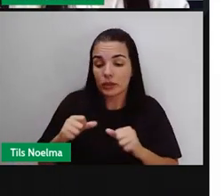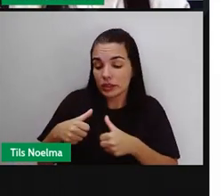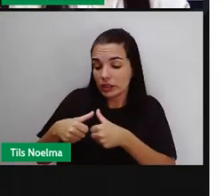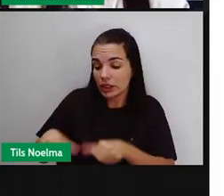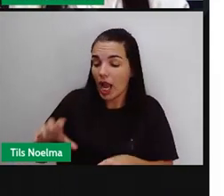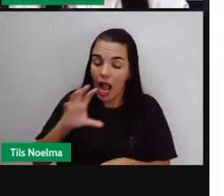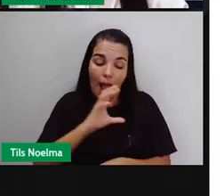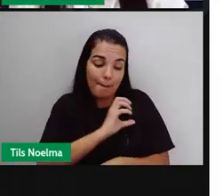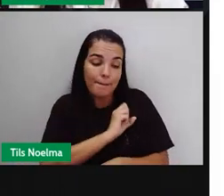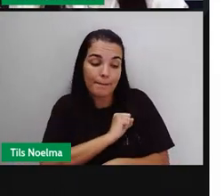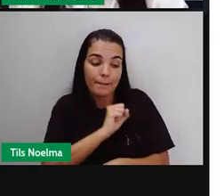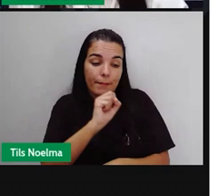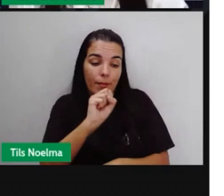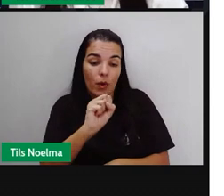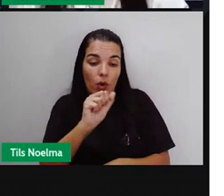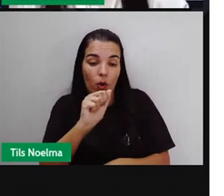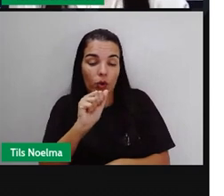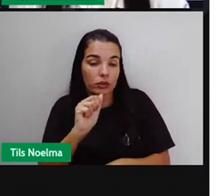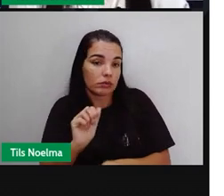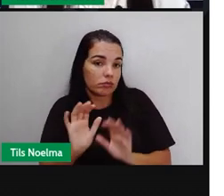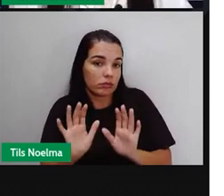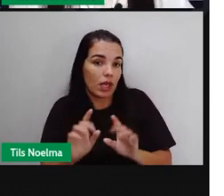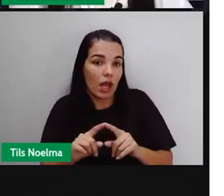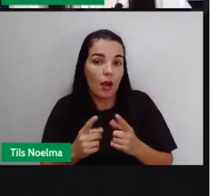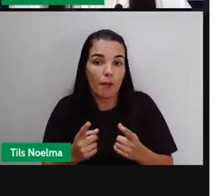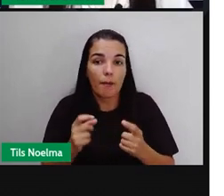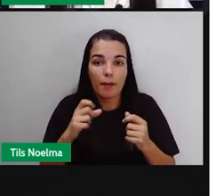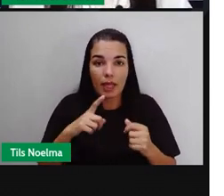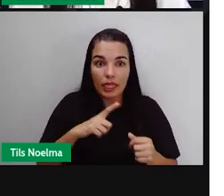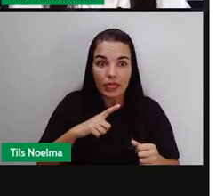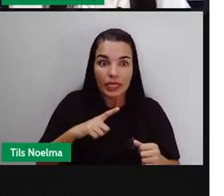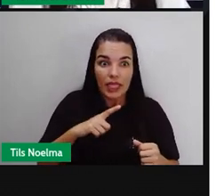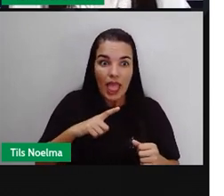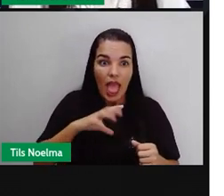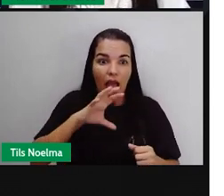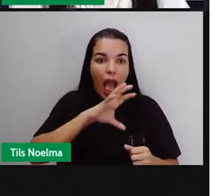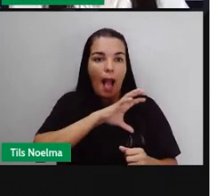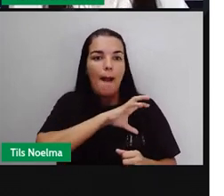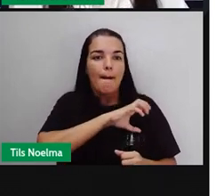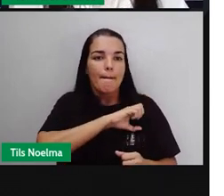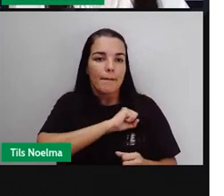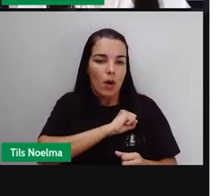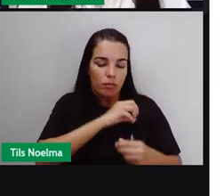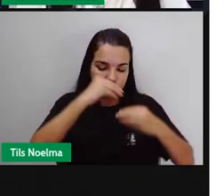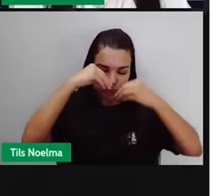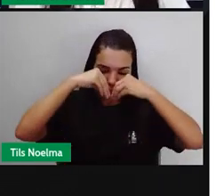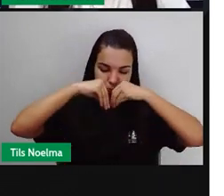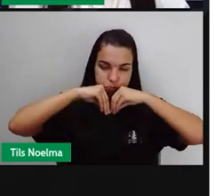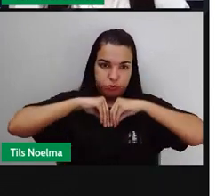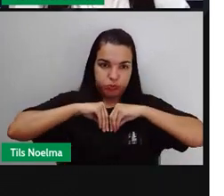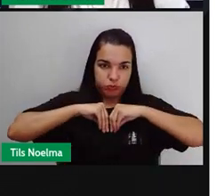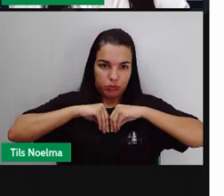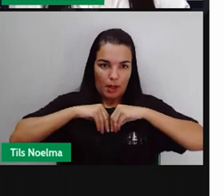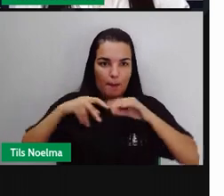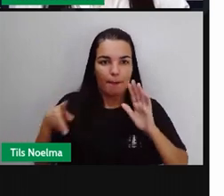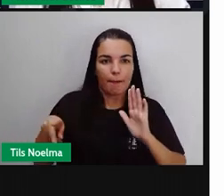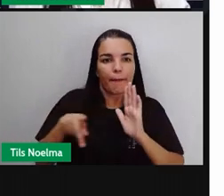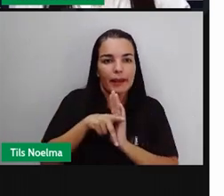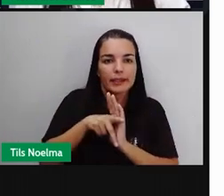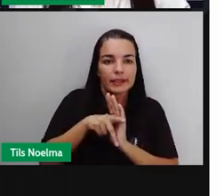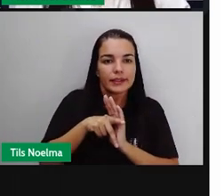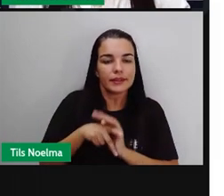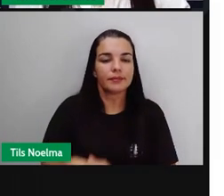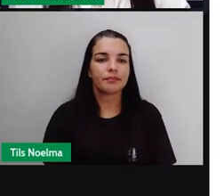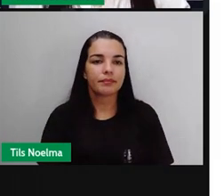ou eu posso estar amorosa. Agora, ter amor, aí já é um substantivo, certo?